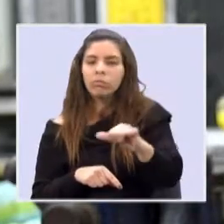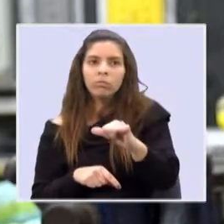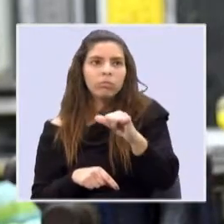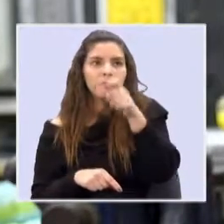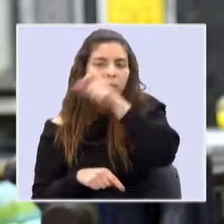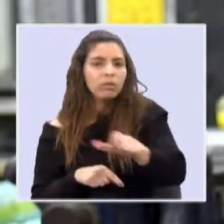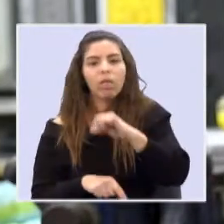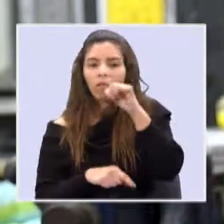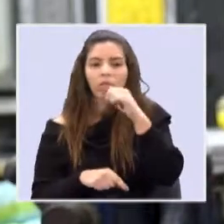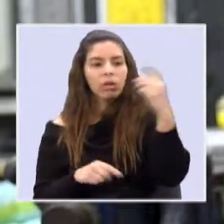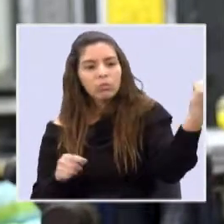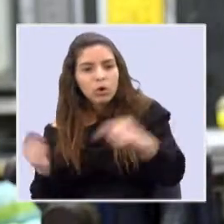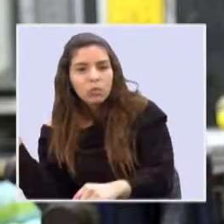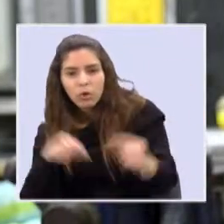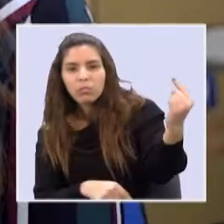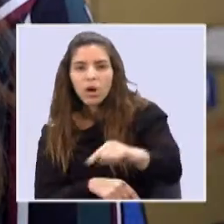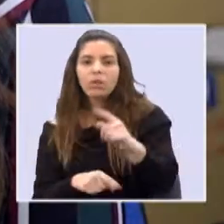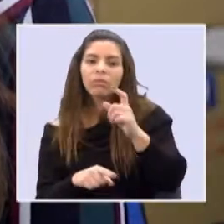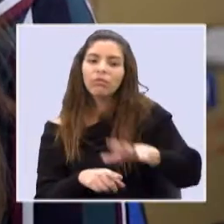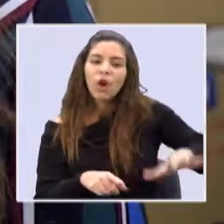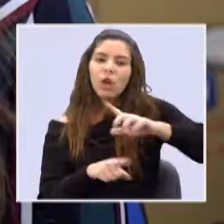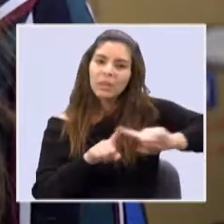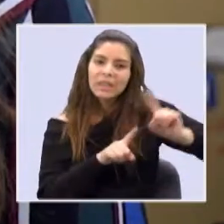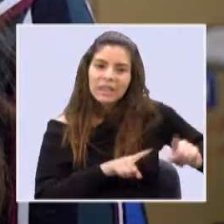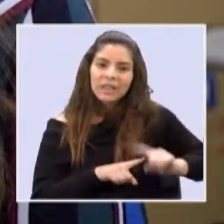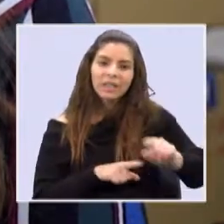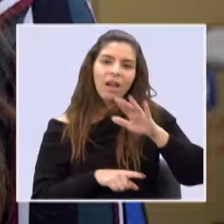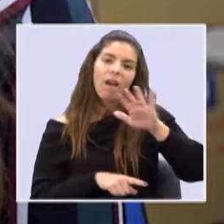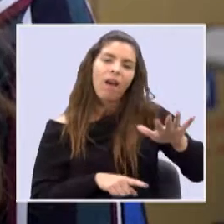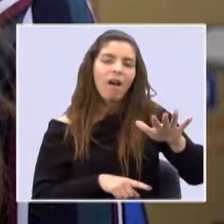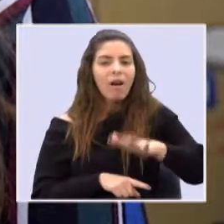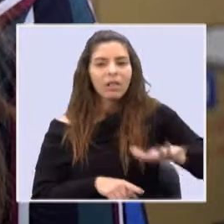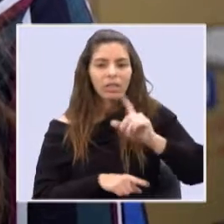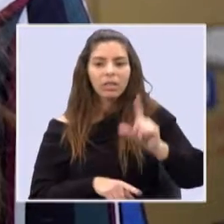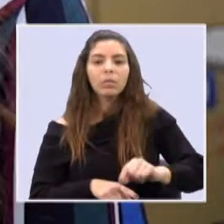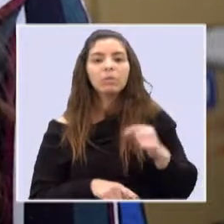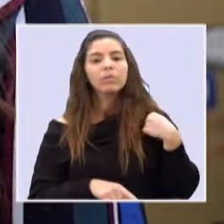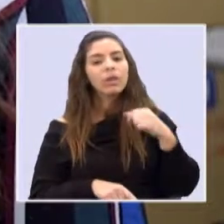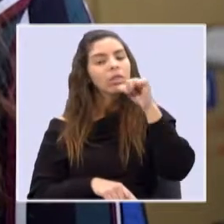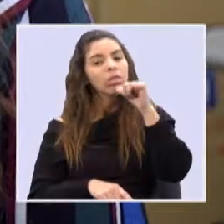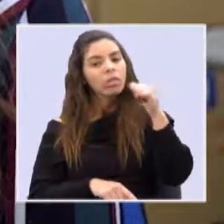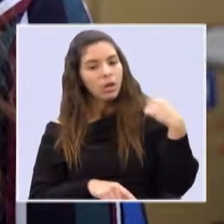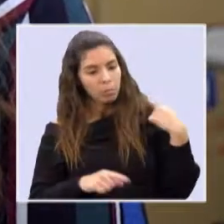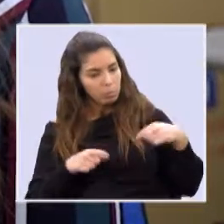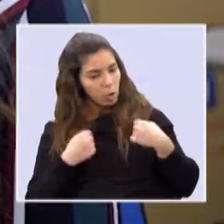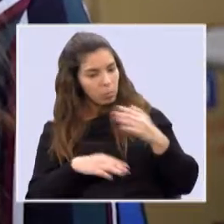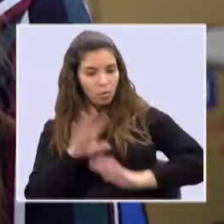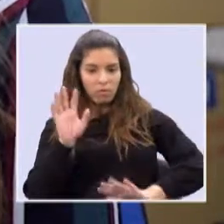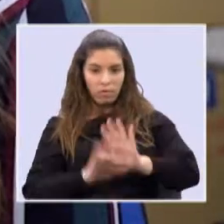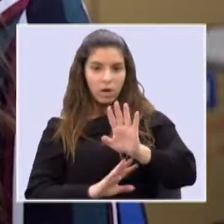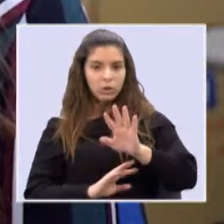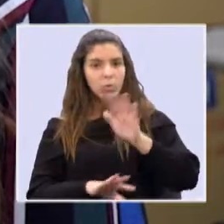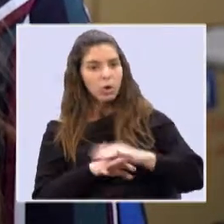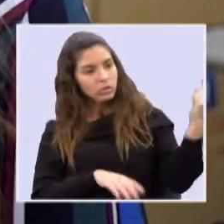de todo tipo de atividades. Que motivos é que levam os utilizadores a recorrer ao do it for yourself? É por causa